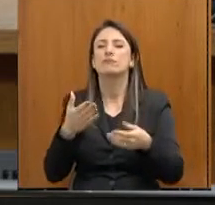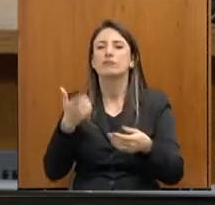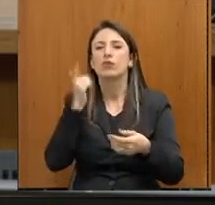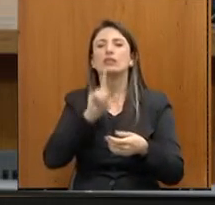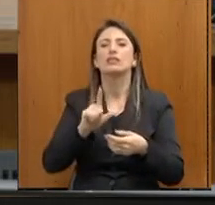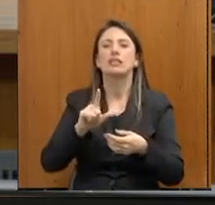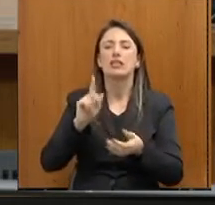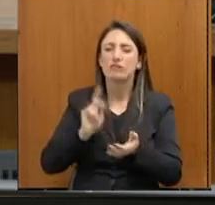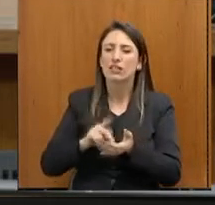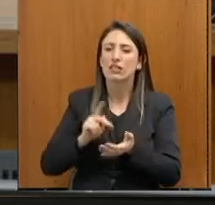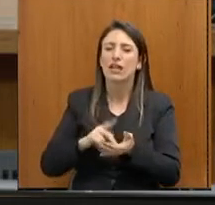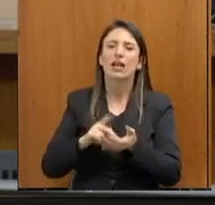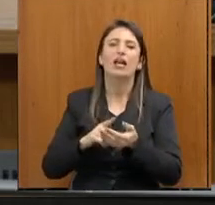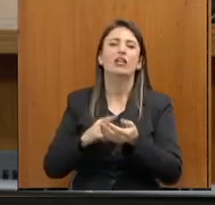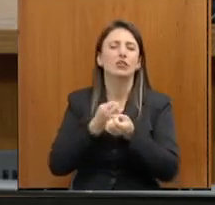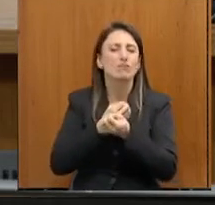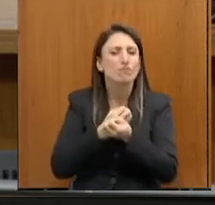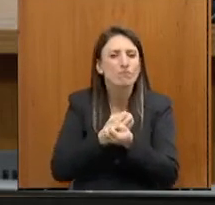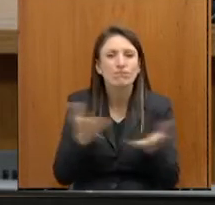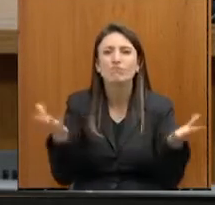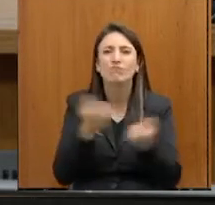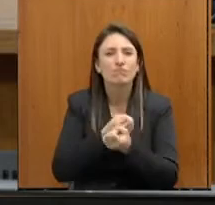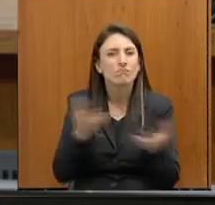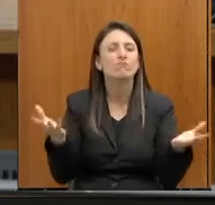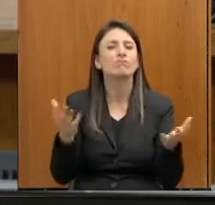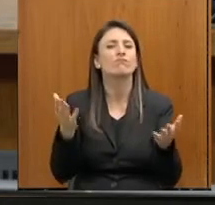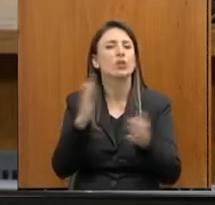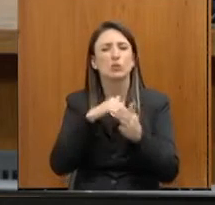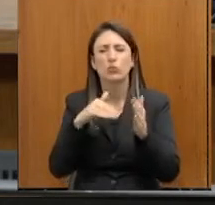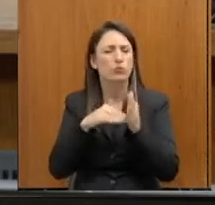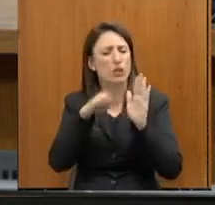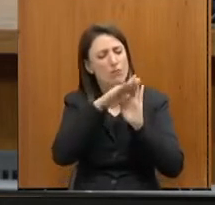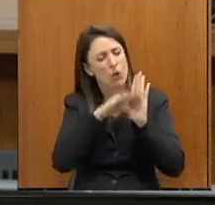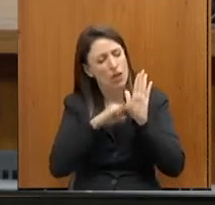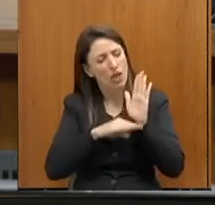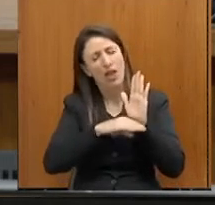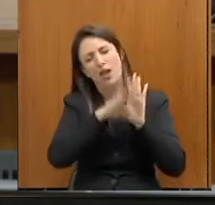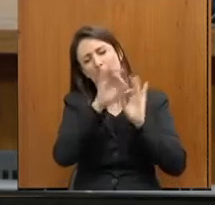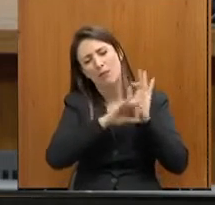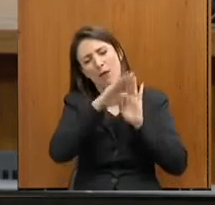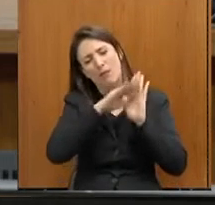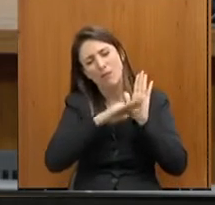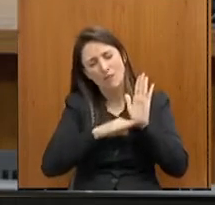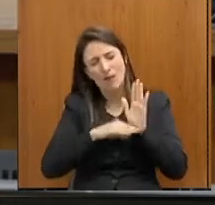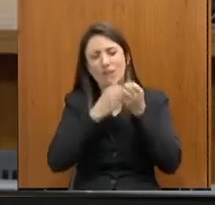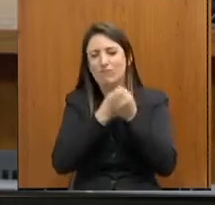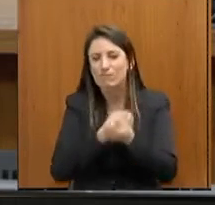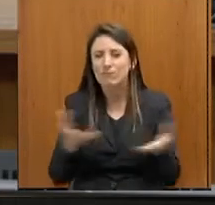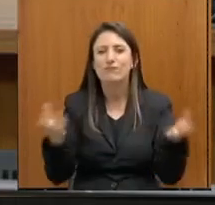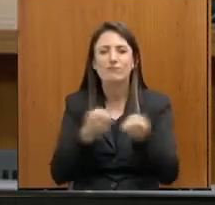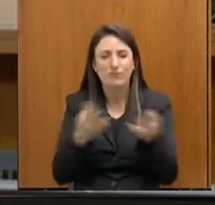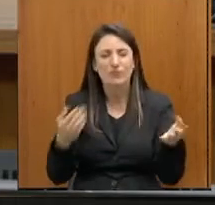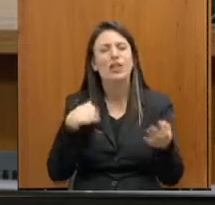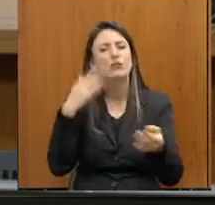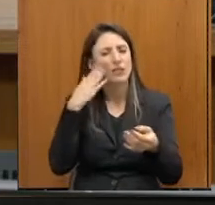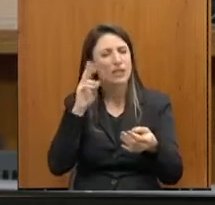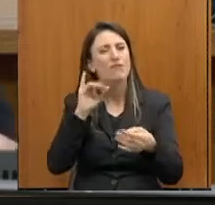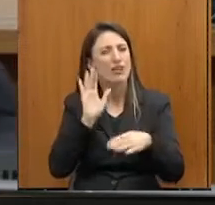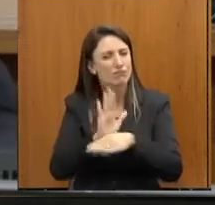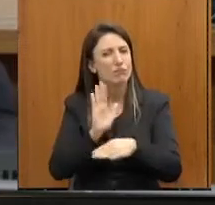todo este é um programa de investimento que seguramente parar toda a diferença